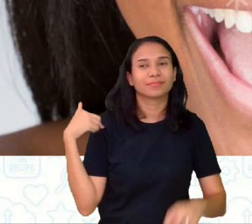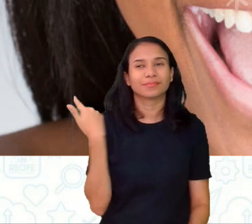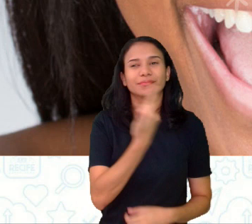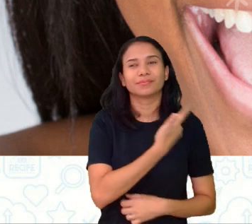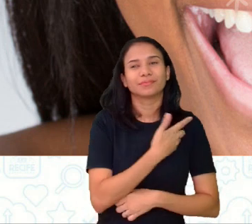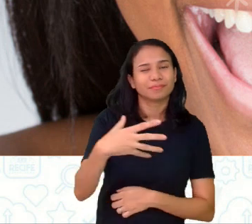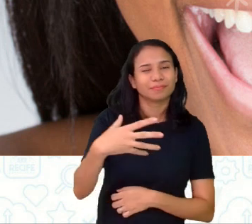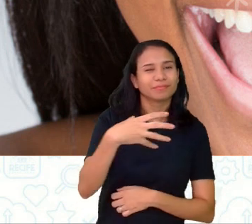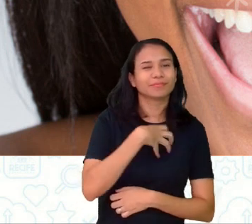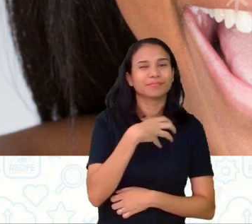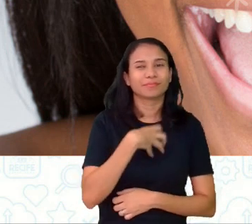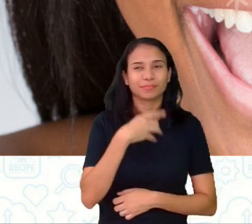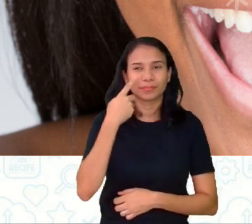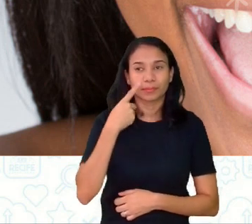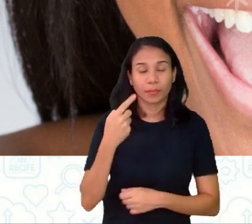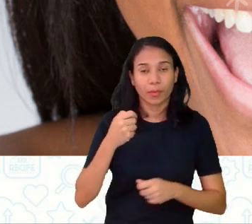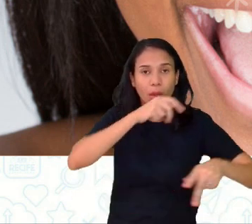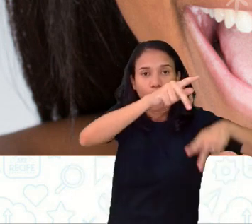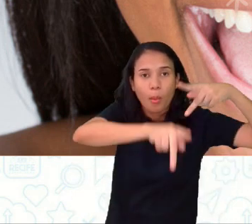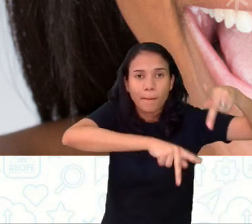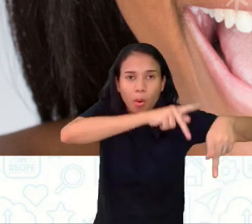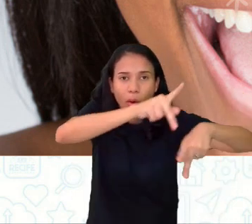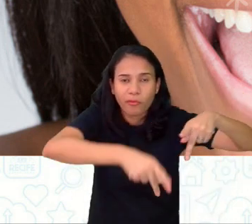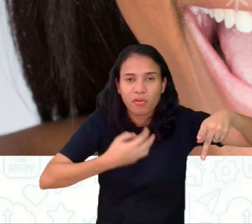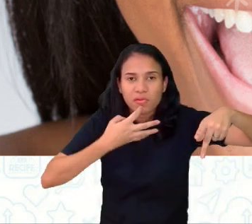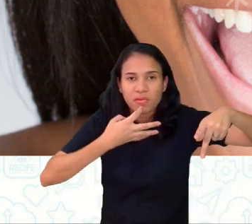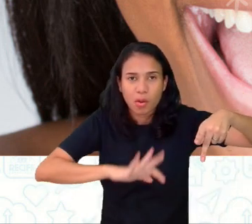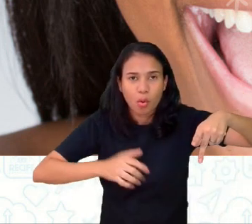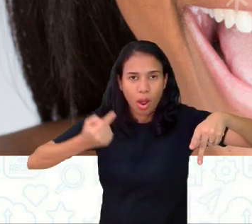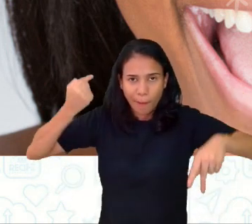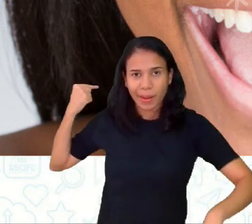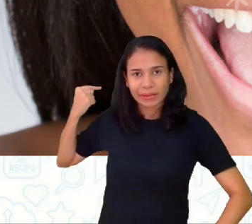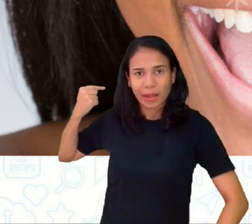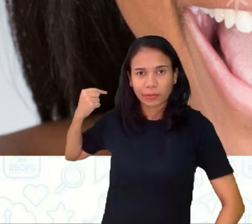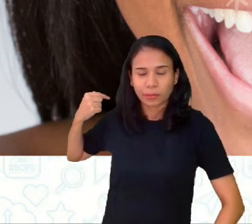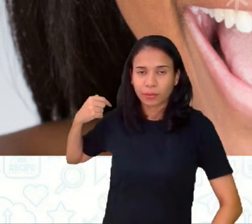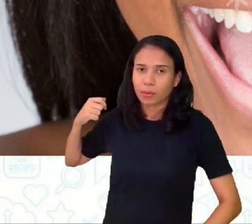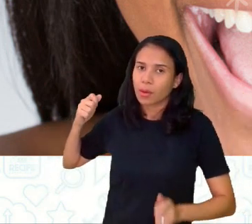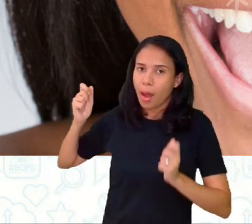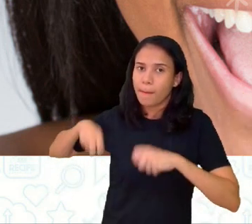inspirar. Vejam só, um povo que não conhece a sua história está condenado a